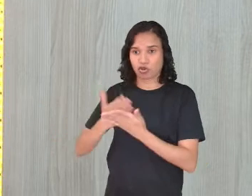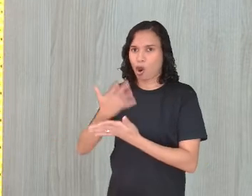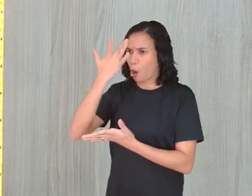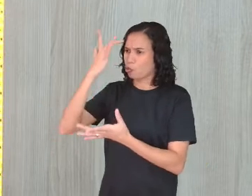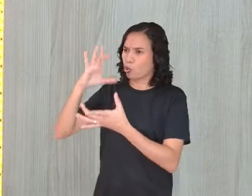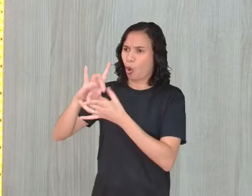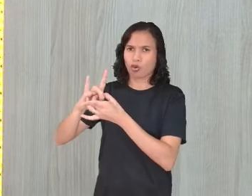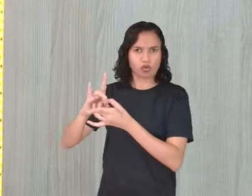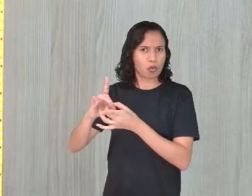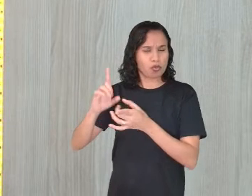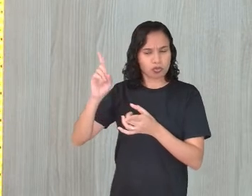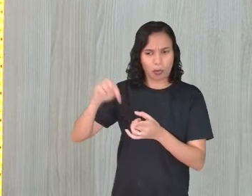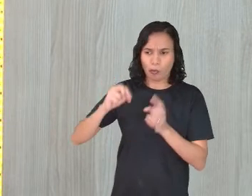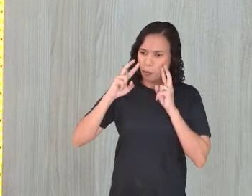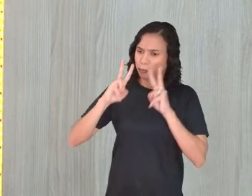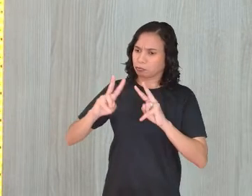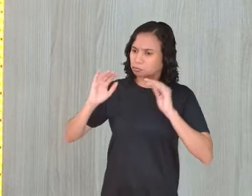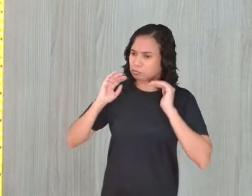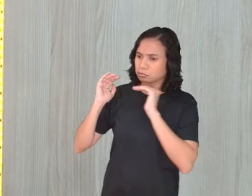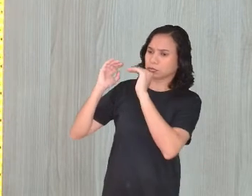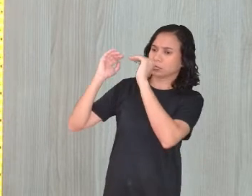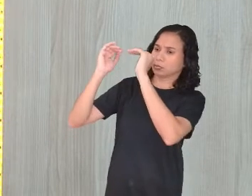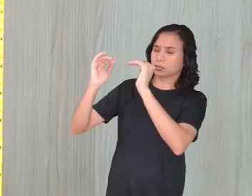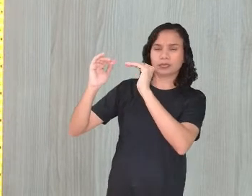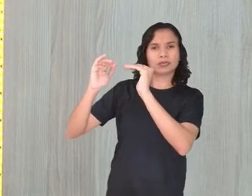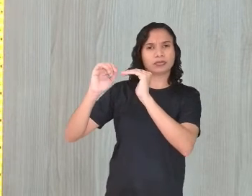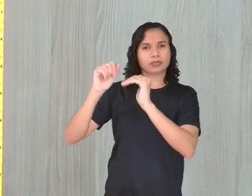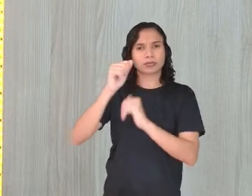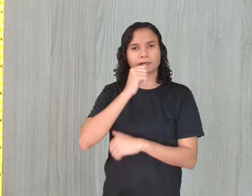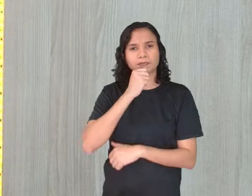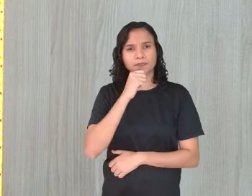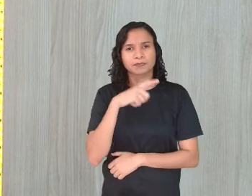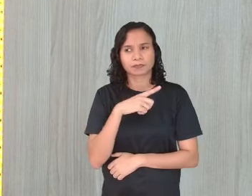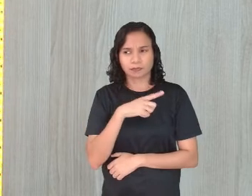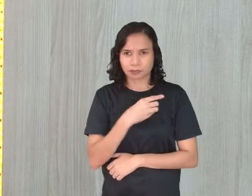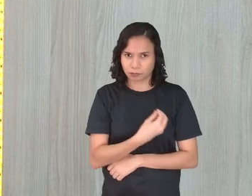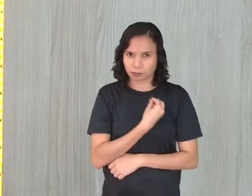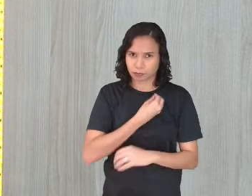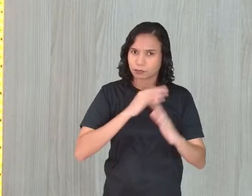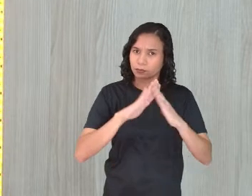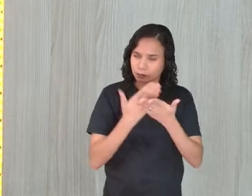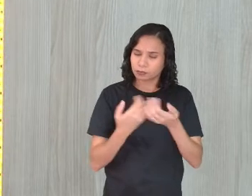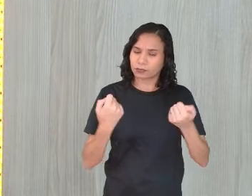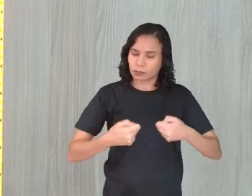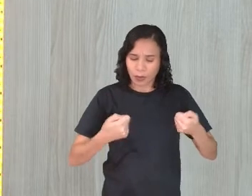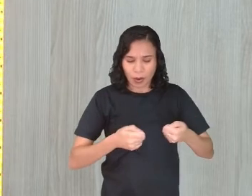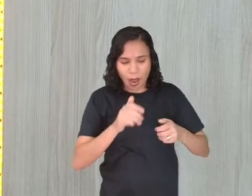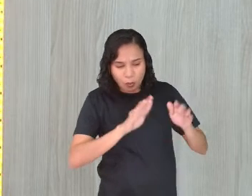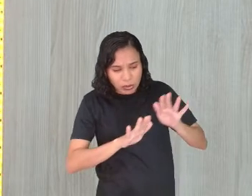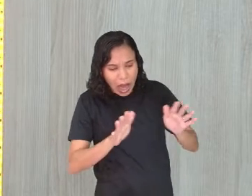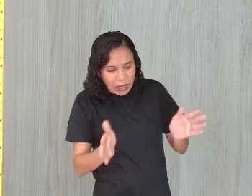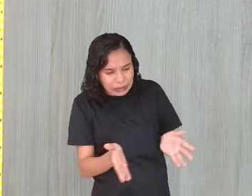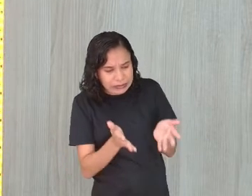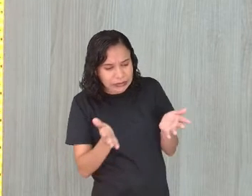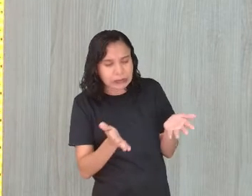lógico, modelos, mas na sua maioria ainda existem escolas que precisam de um cuidado